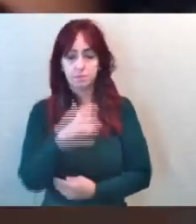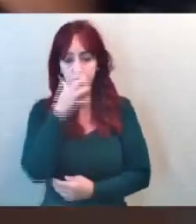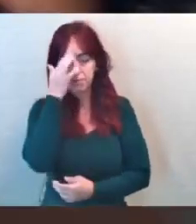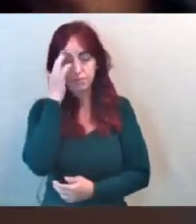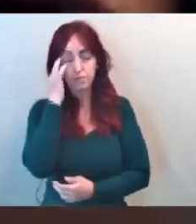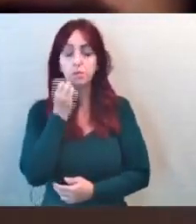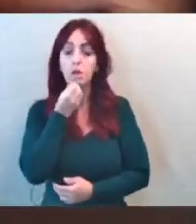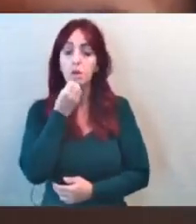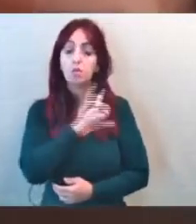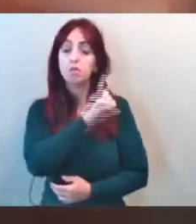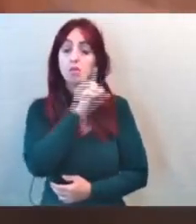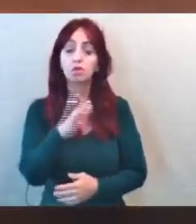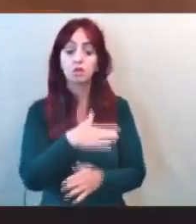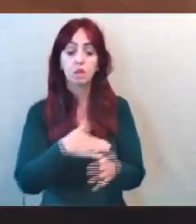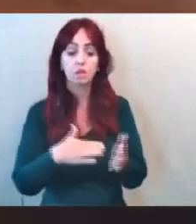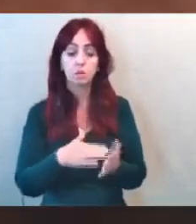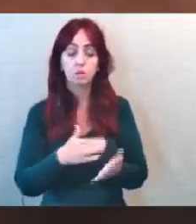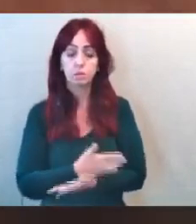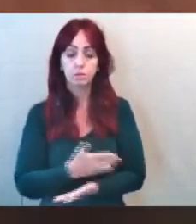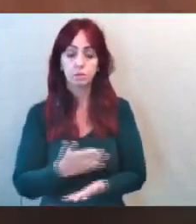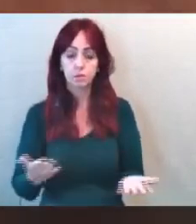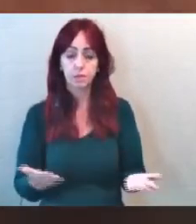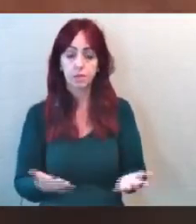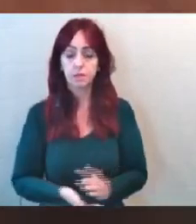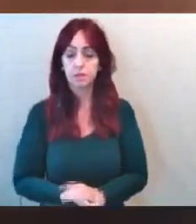palavra. Bom dia a todos e todas, bom dia,